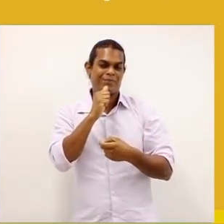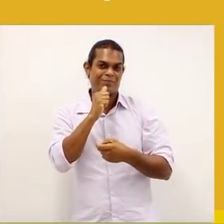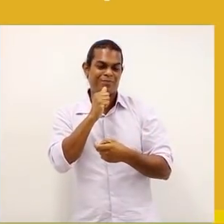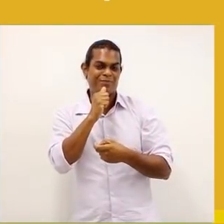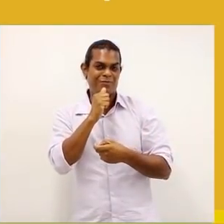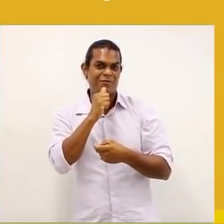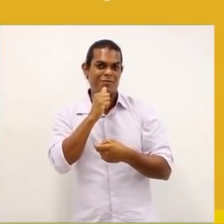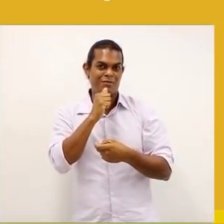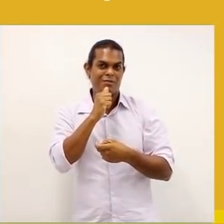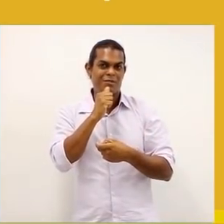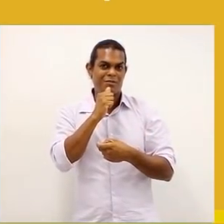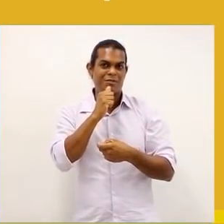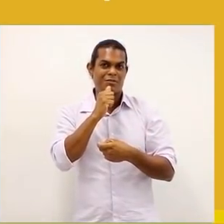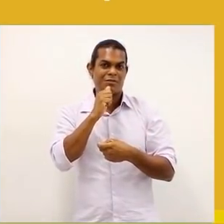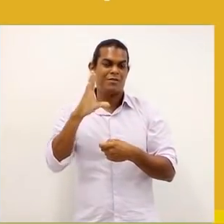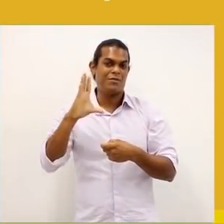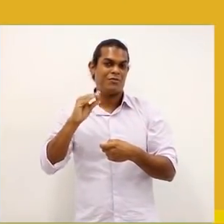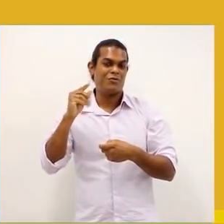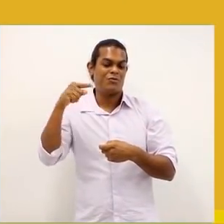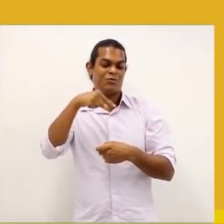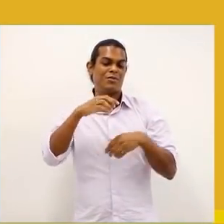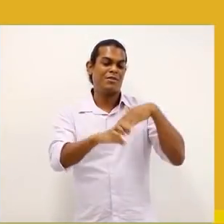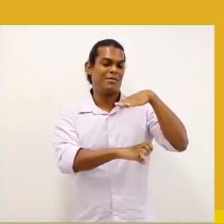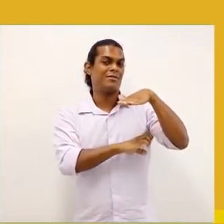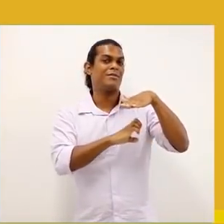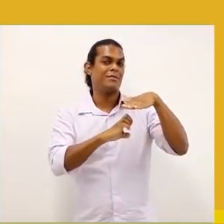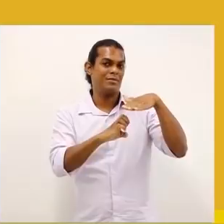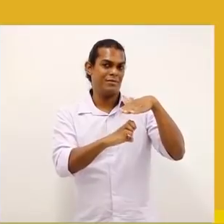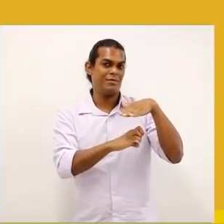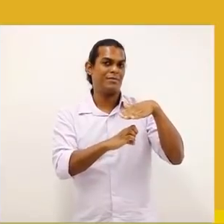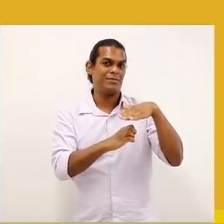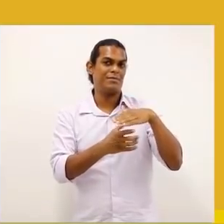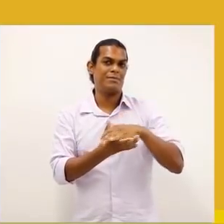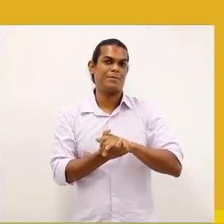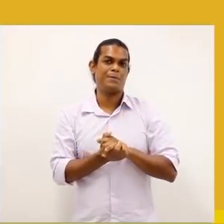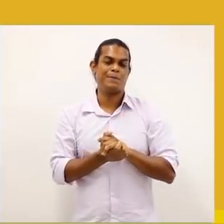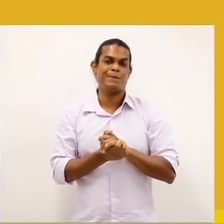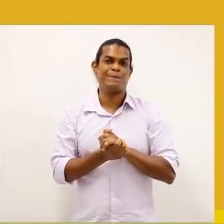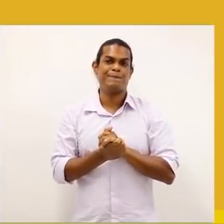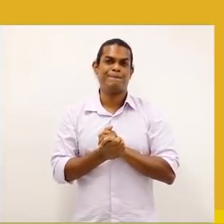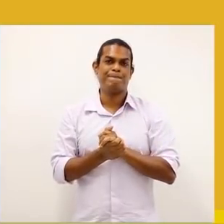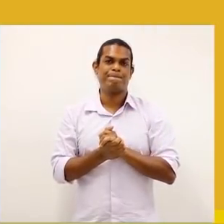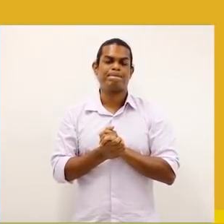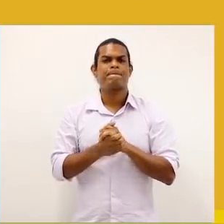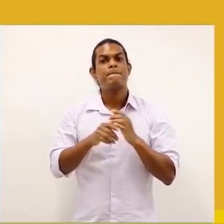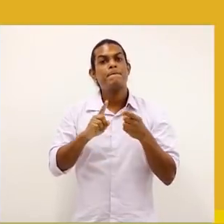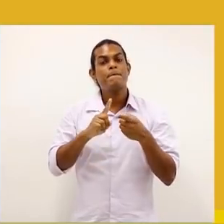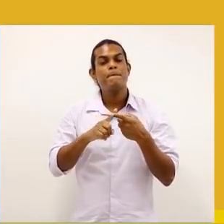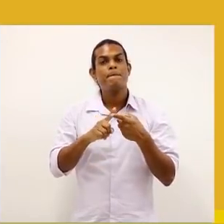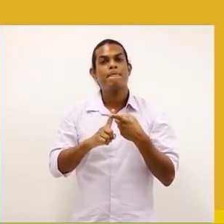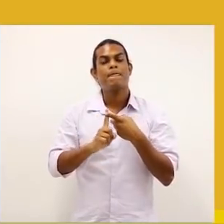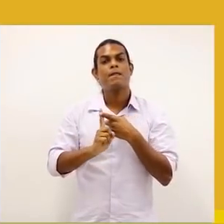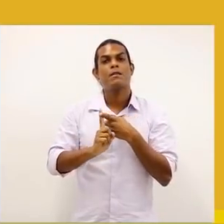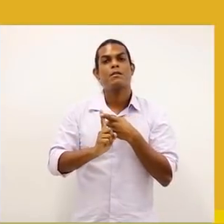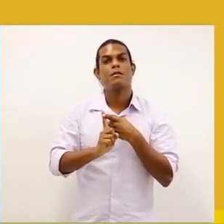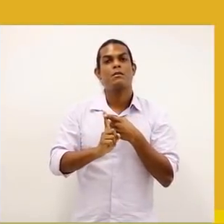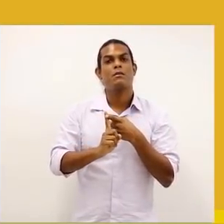acidente típico, tá? Que foi em razão do serviço executado. Agora tem o acidente de trajeto. É aquele